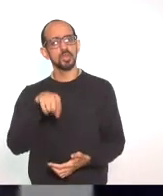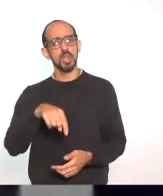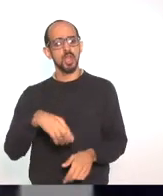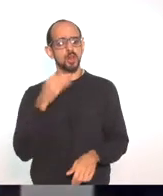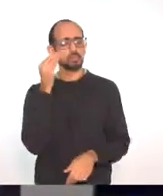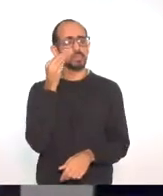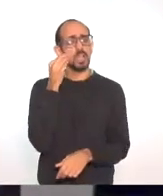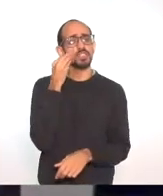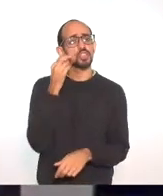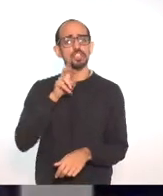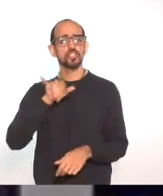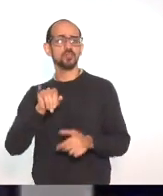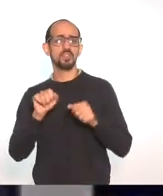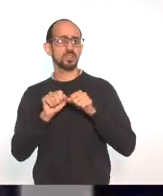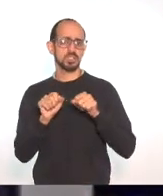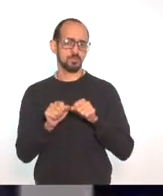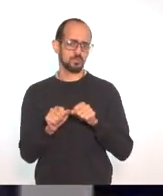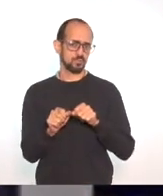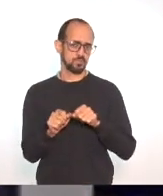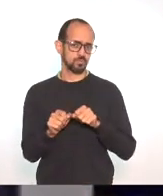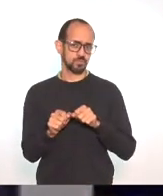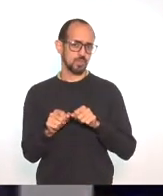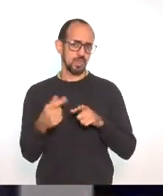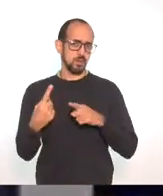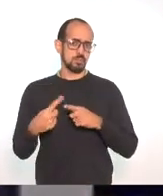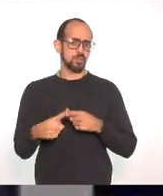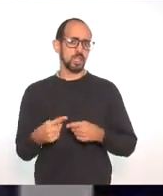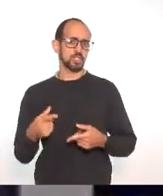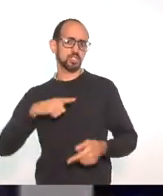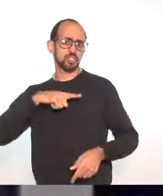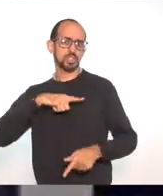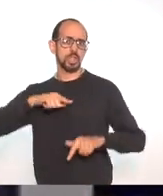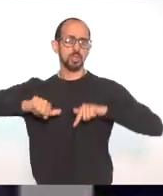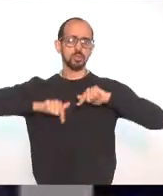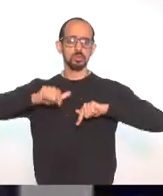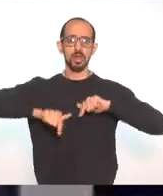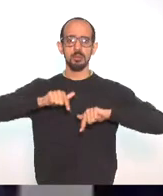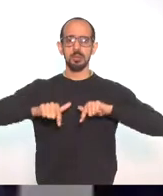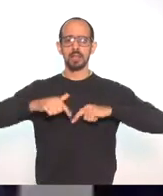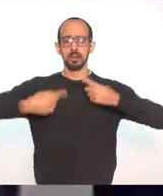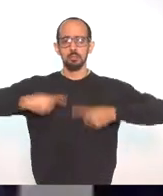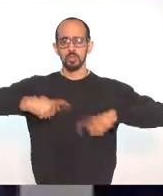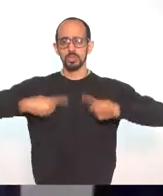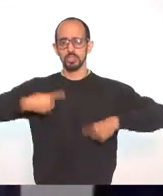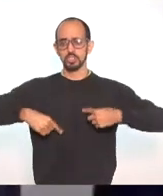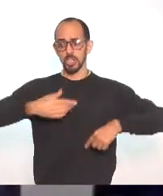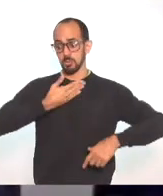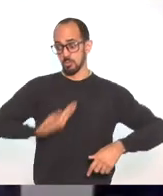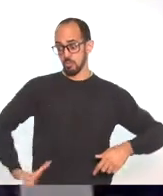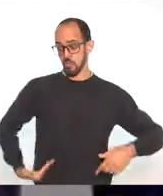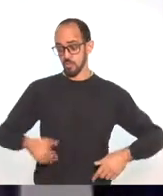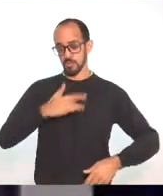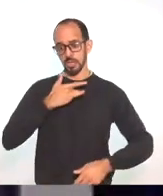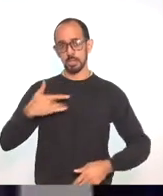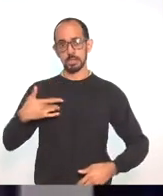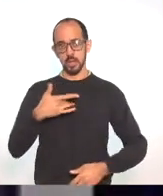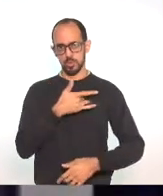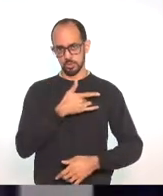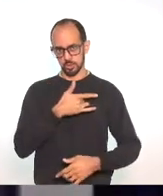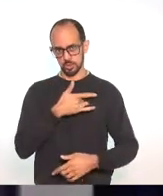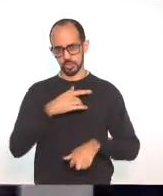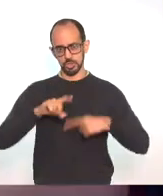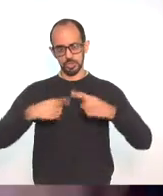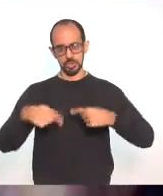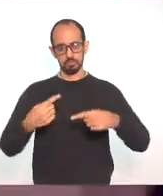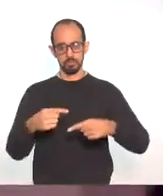que nós vamos fazer é porque estamos trabalhando especificamente a política pública da Saúde vai logo depois